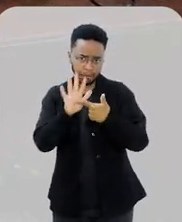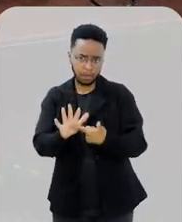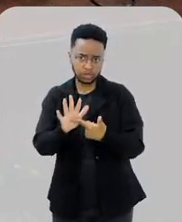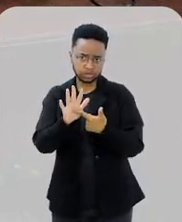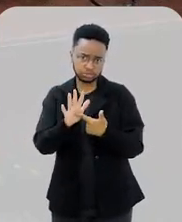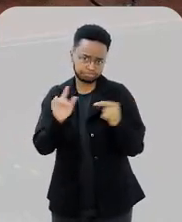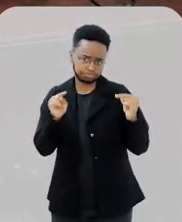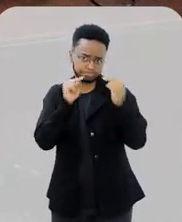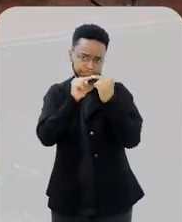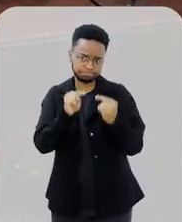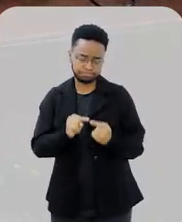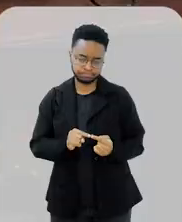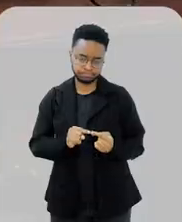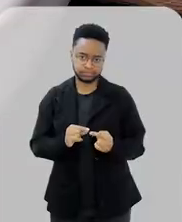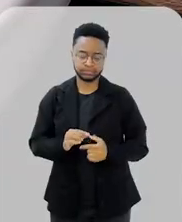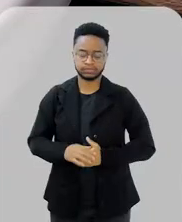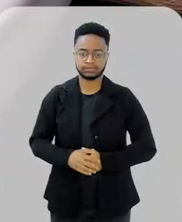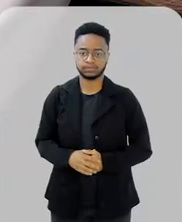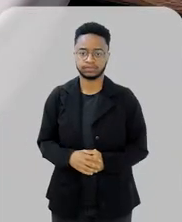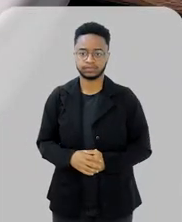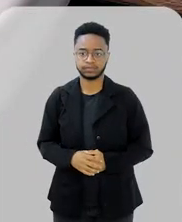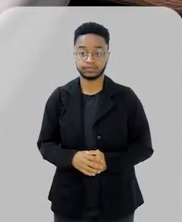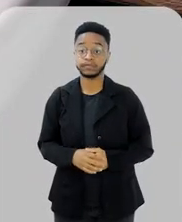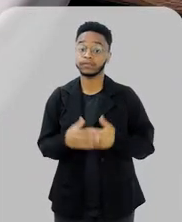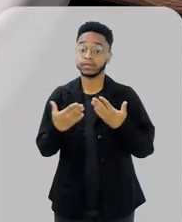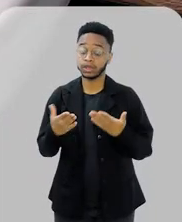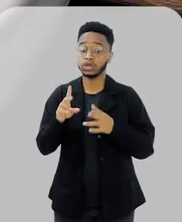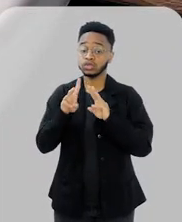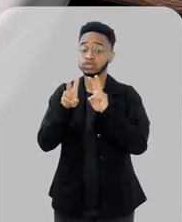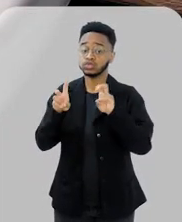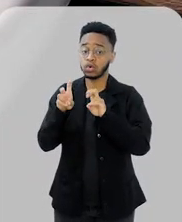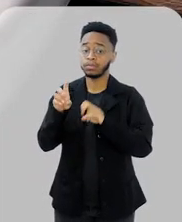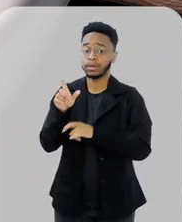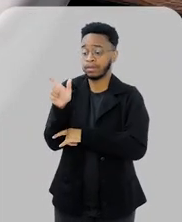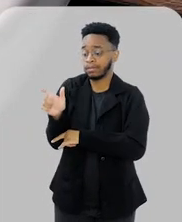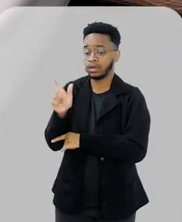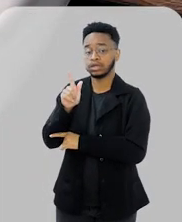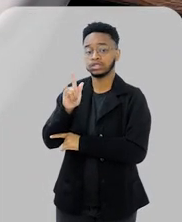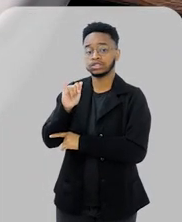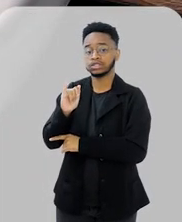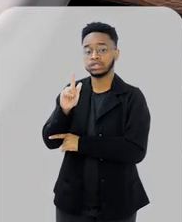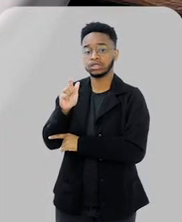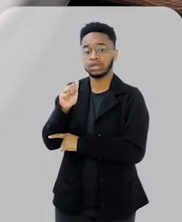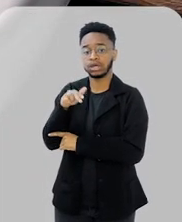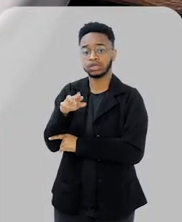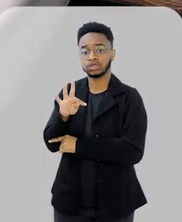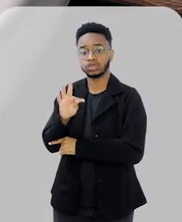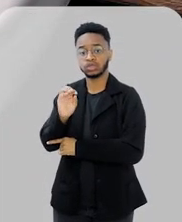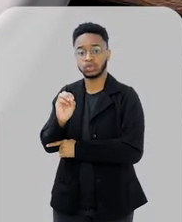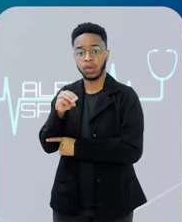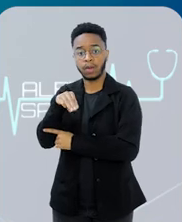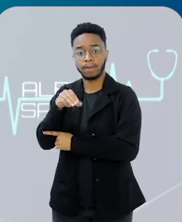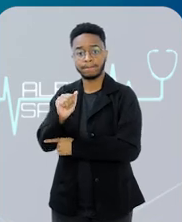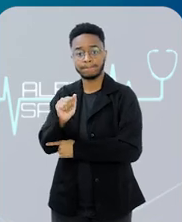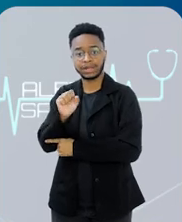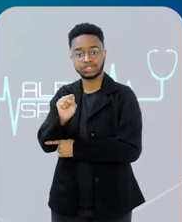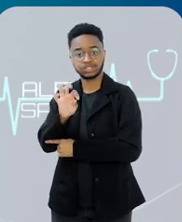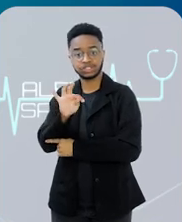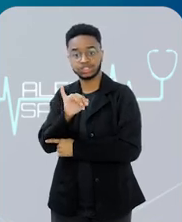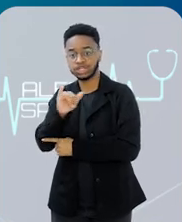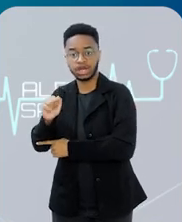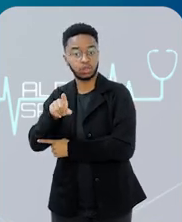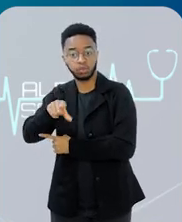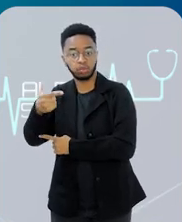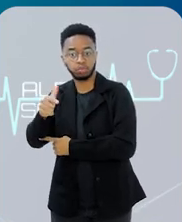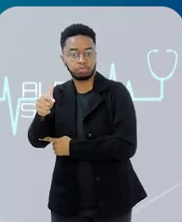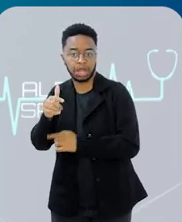que deva considerar nesse caso? Em relação à gigantomastia, não existe uma definição propriamente dita do tamanho dessa